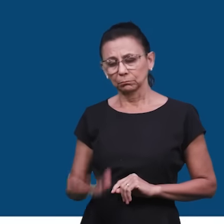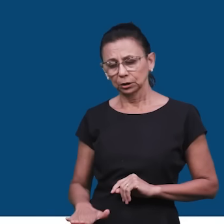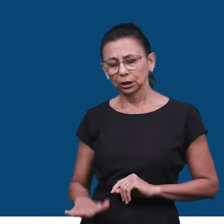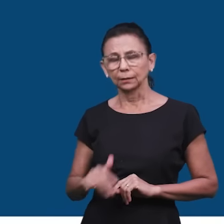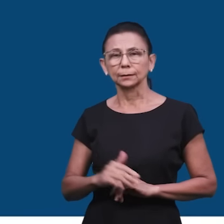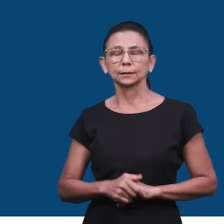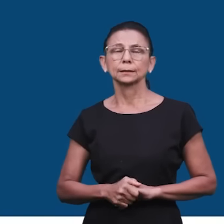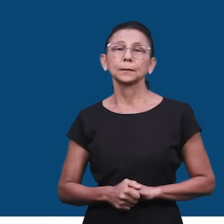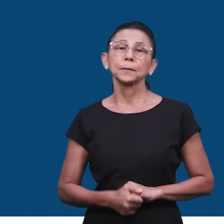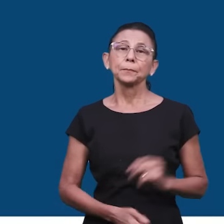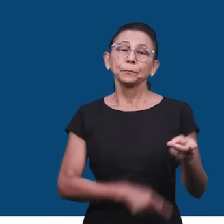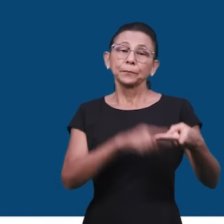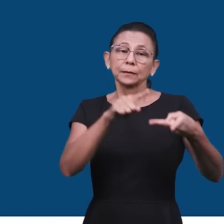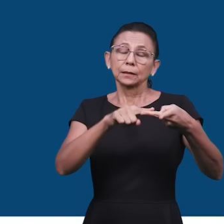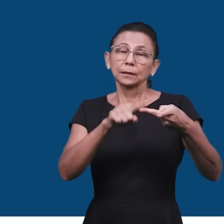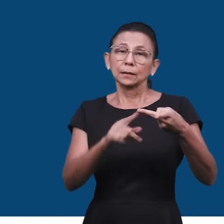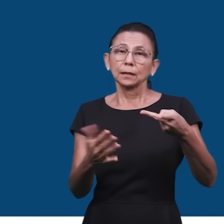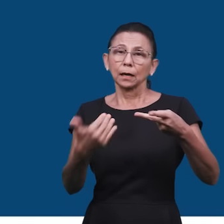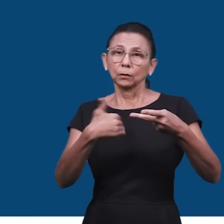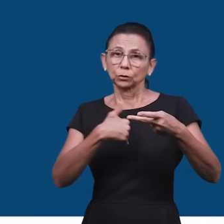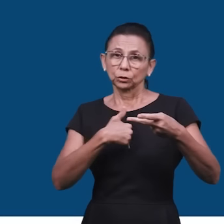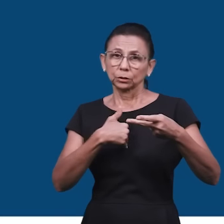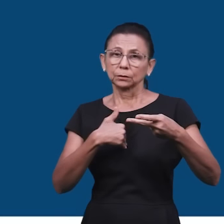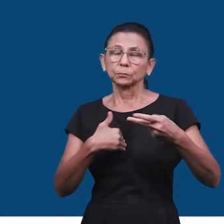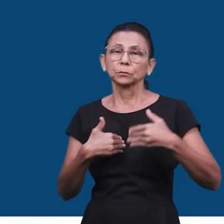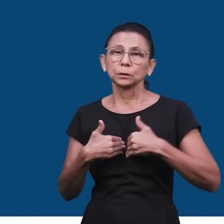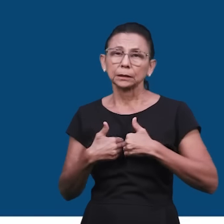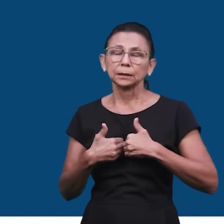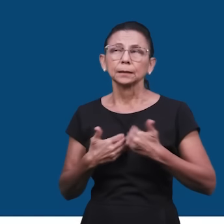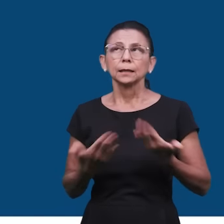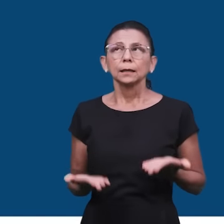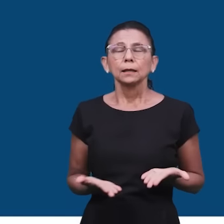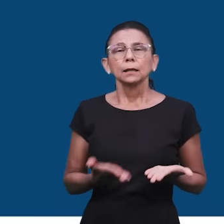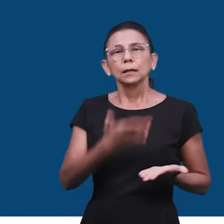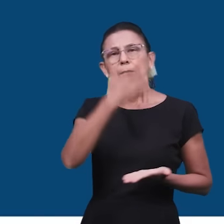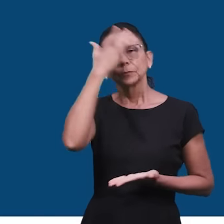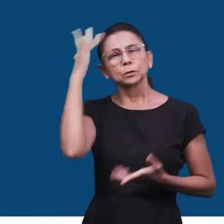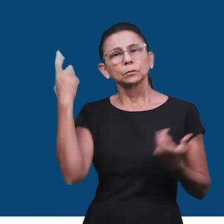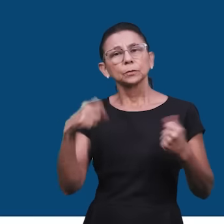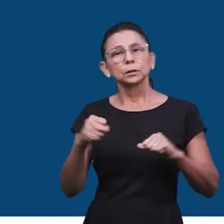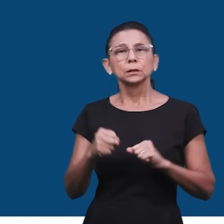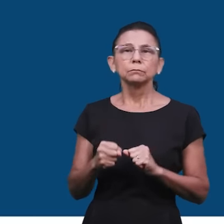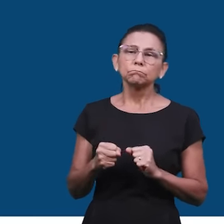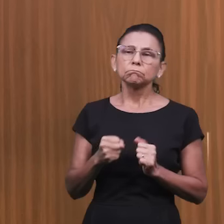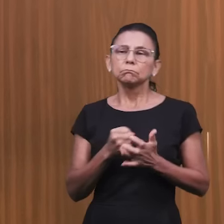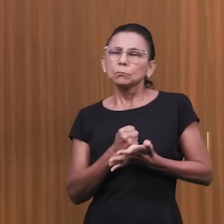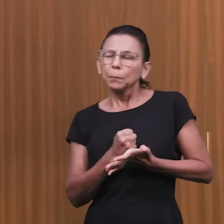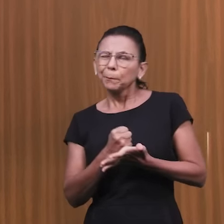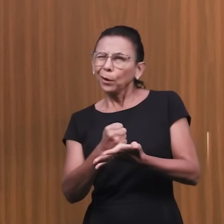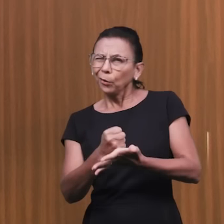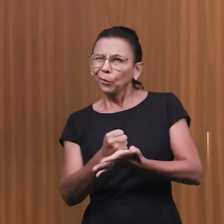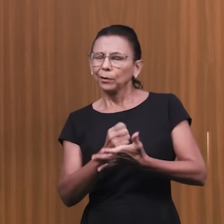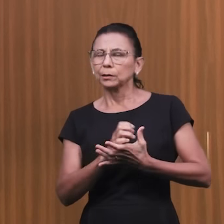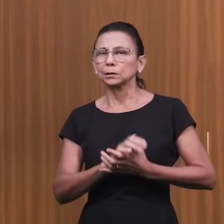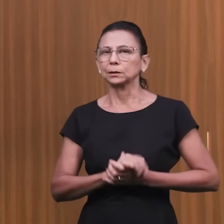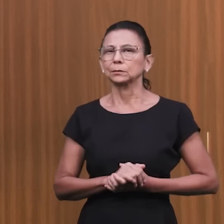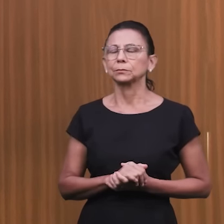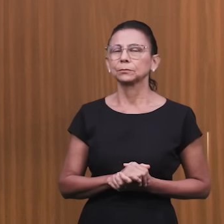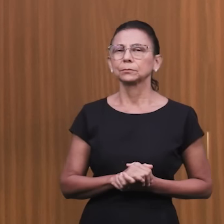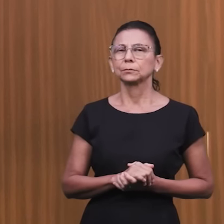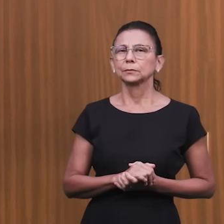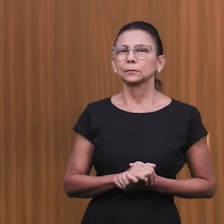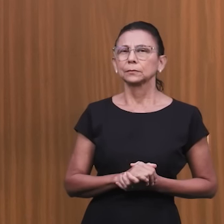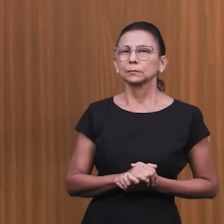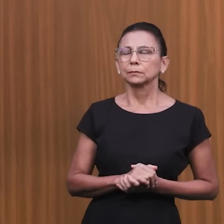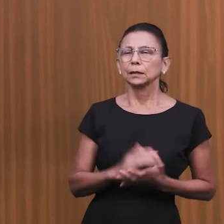No autismo nível 2, são pessoas que precisam de um suporte razoável e necessitam de um